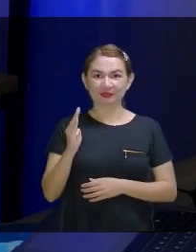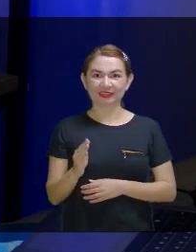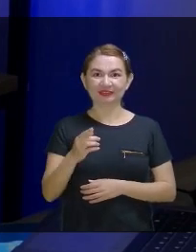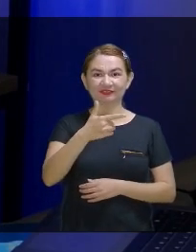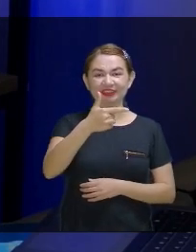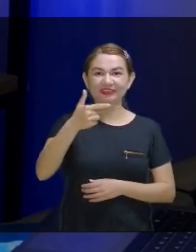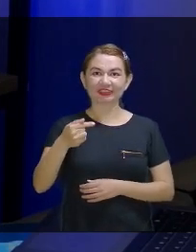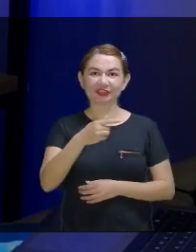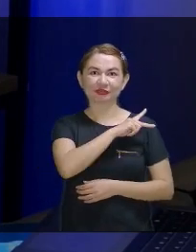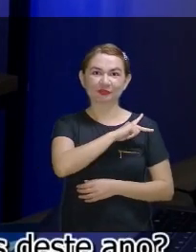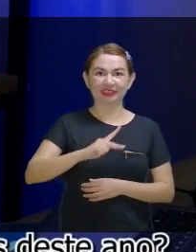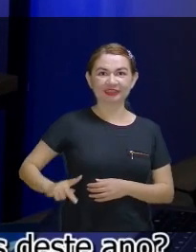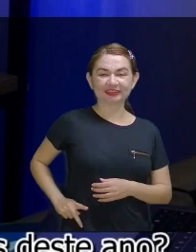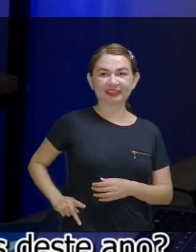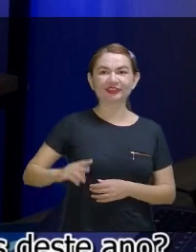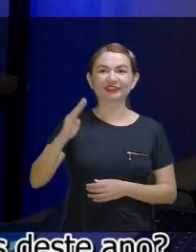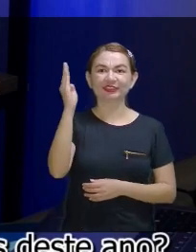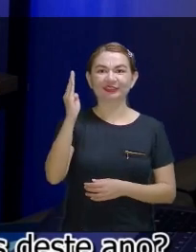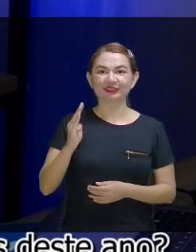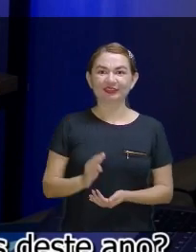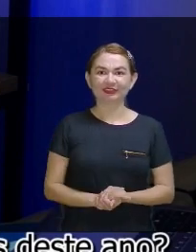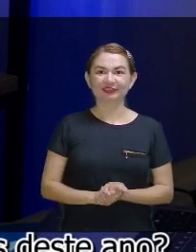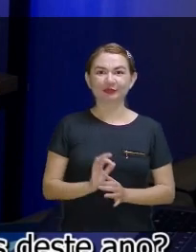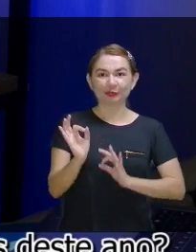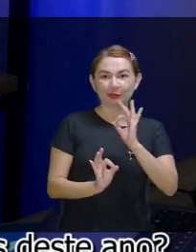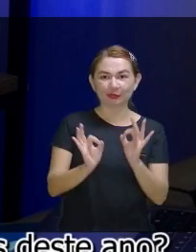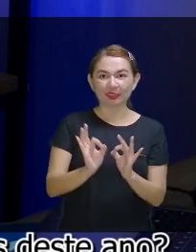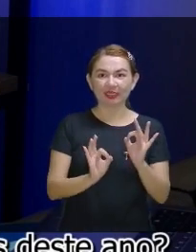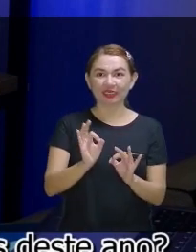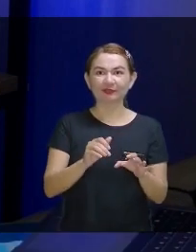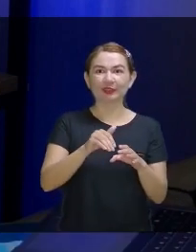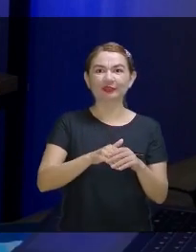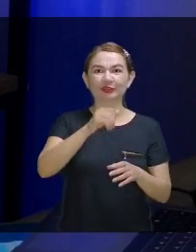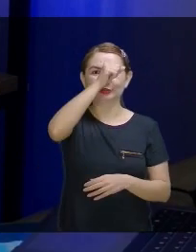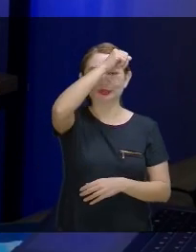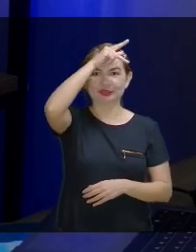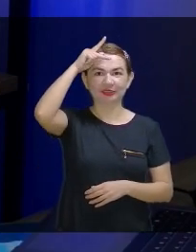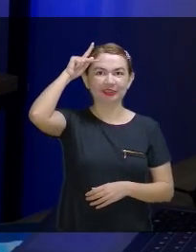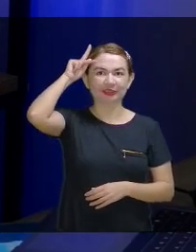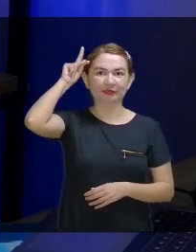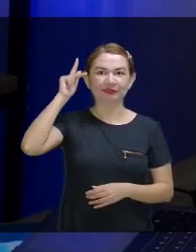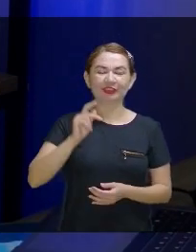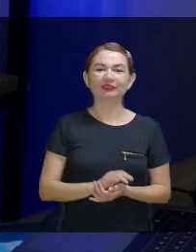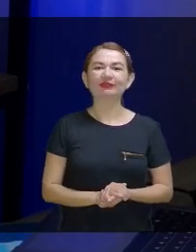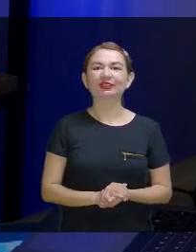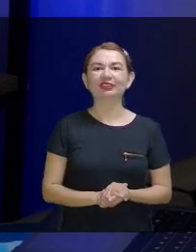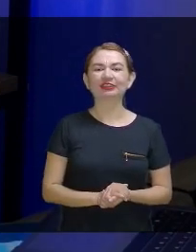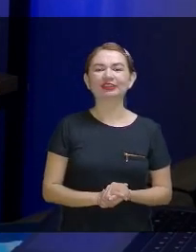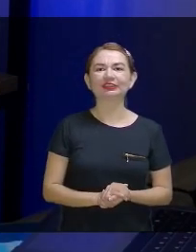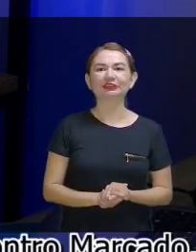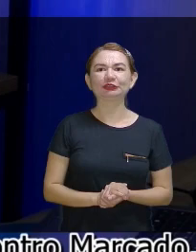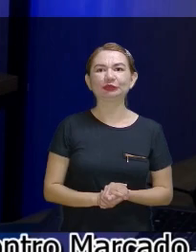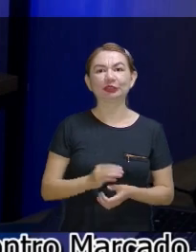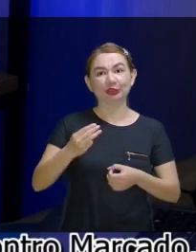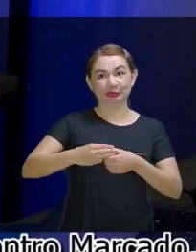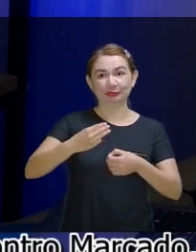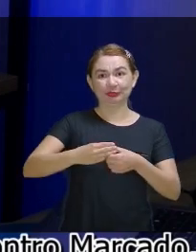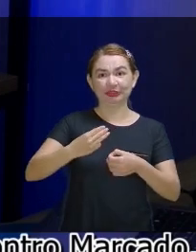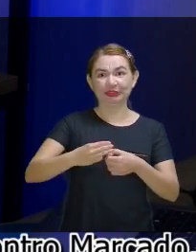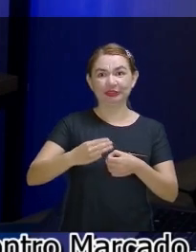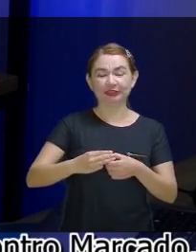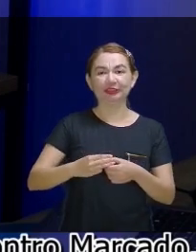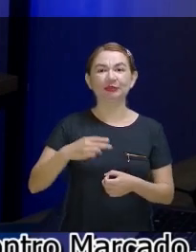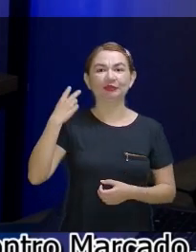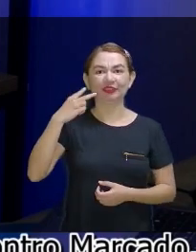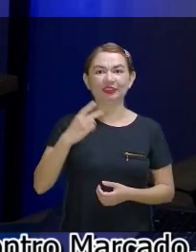de todo o país. Como eles estão se preparando para as eleições municipais deste ano? Quais são os principais desafios? Esses são os principais temas